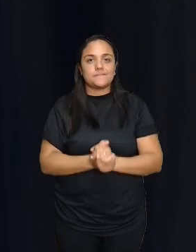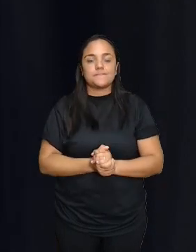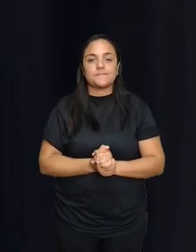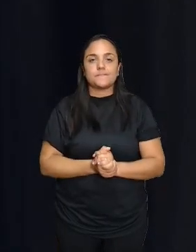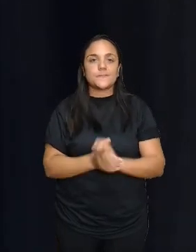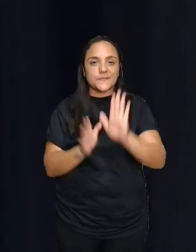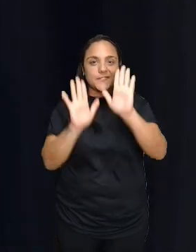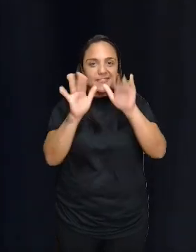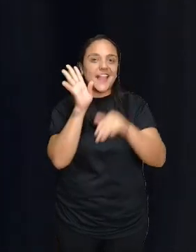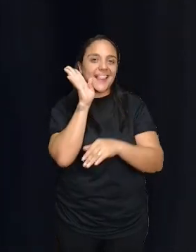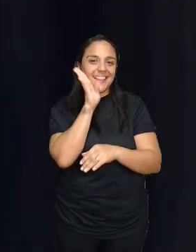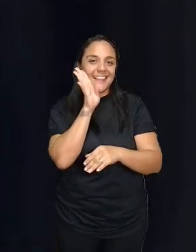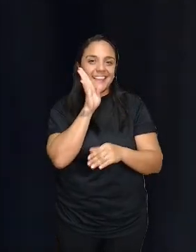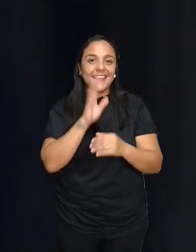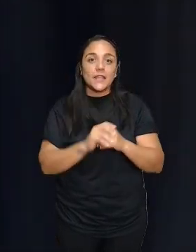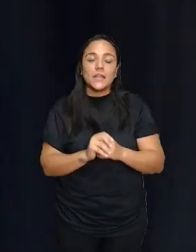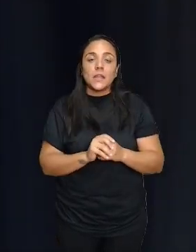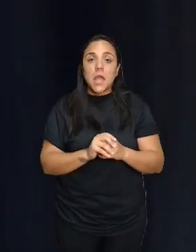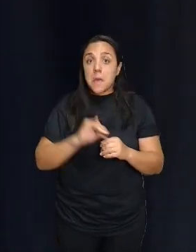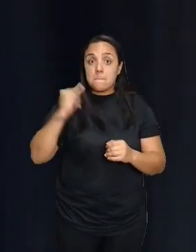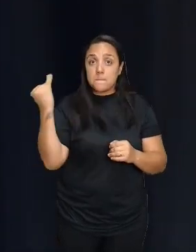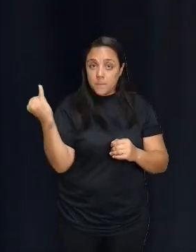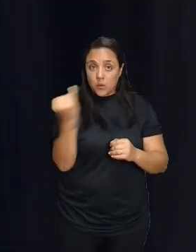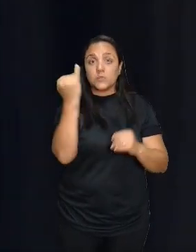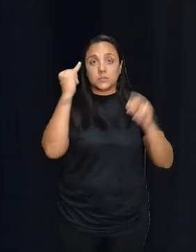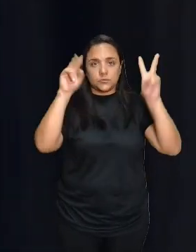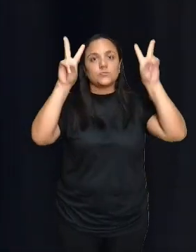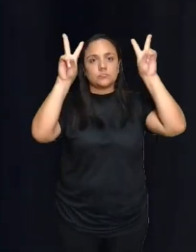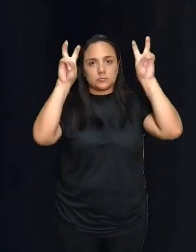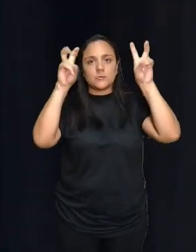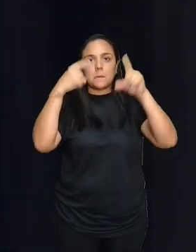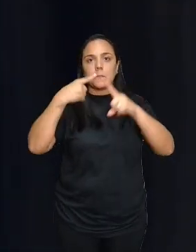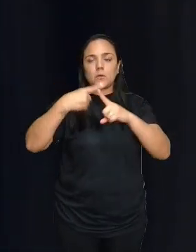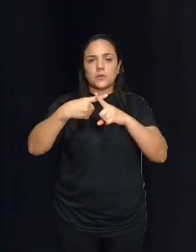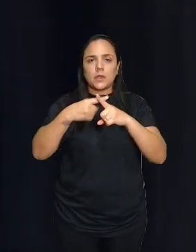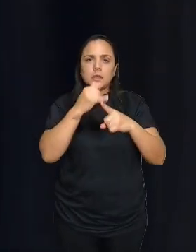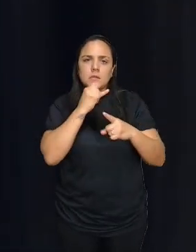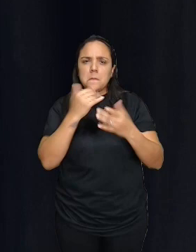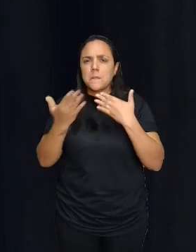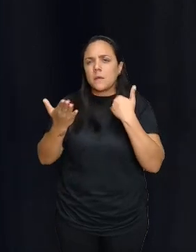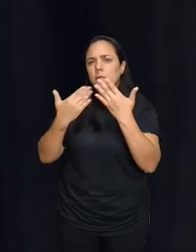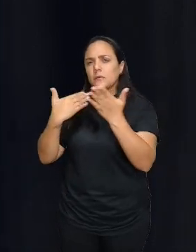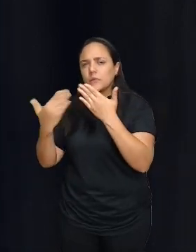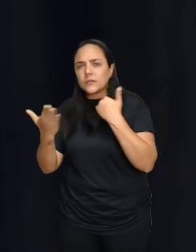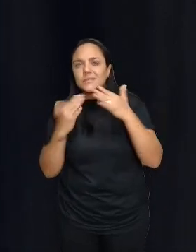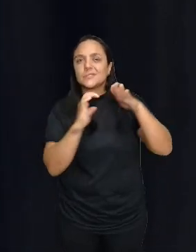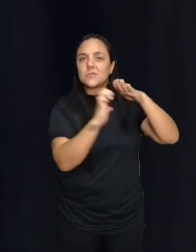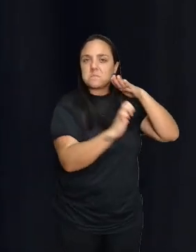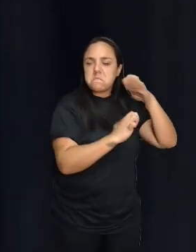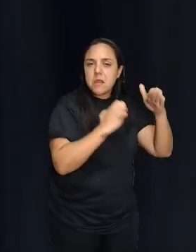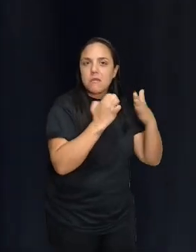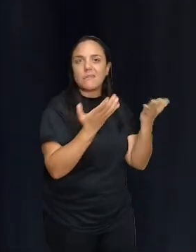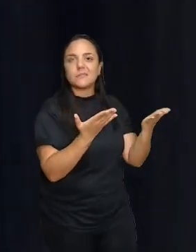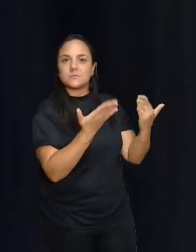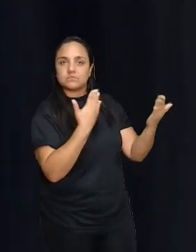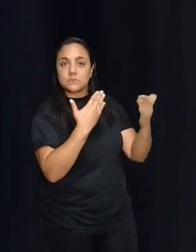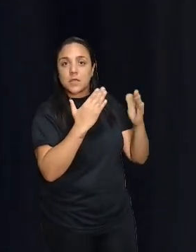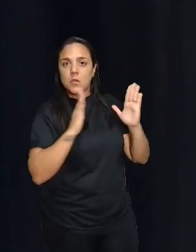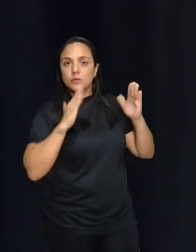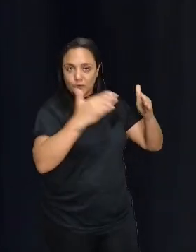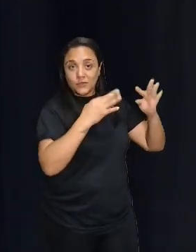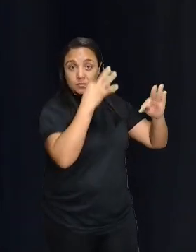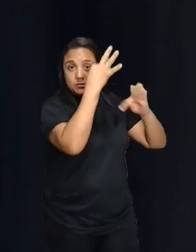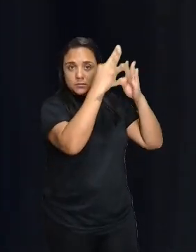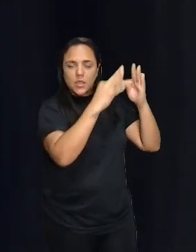obrigada, Jurandir. E acho que é bem importante esse ponto, porque conversando com algumas empresas, assim, principalmente tecnologia, muitas vezes eu